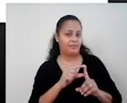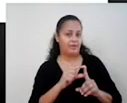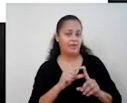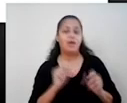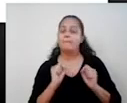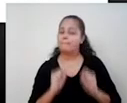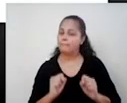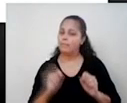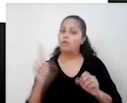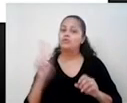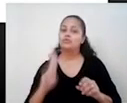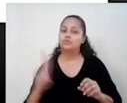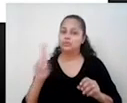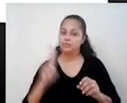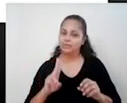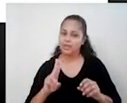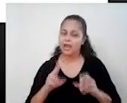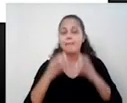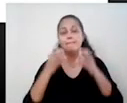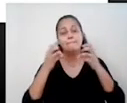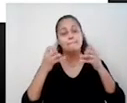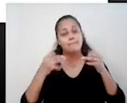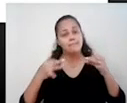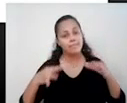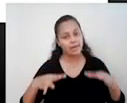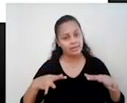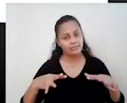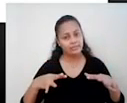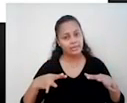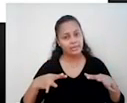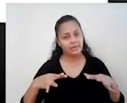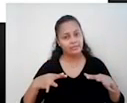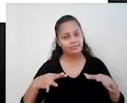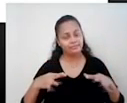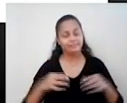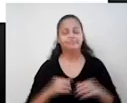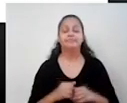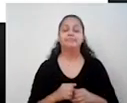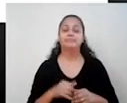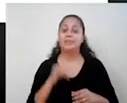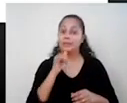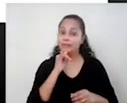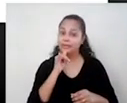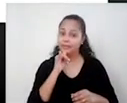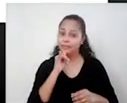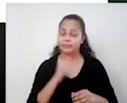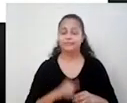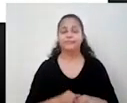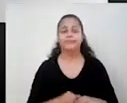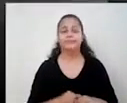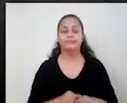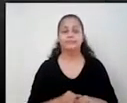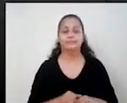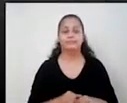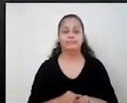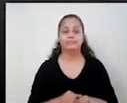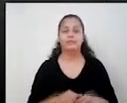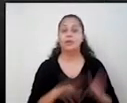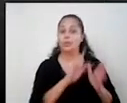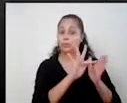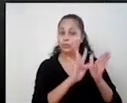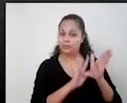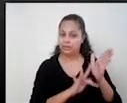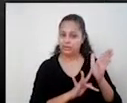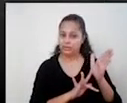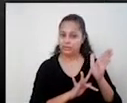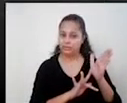Ele pode ser usado para esclarecer, para explicar, entre outros usos. Vamos estudar mais alguns. Mais